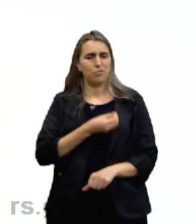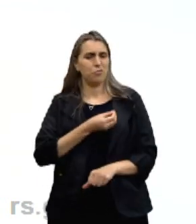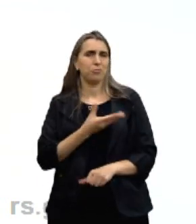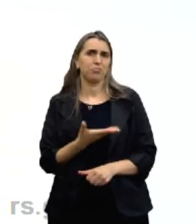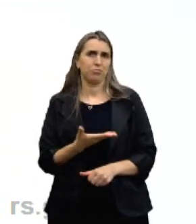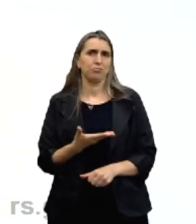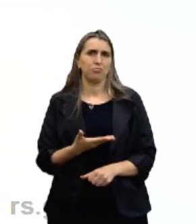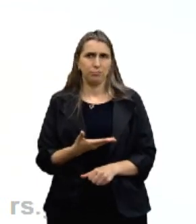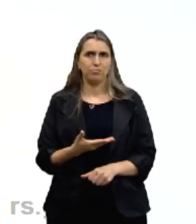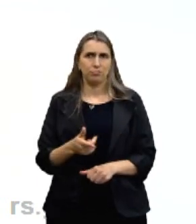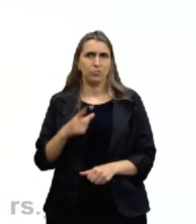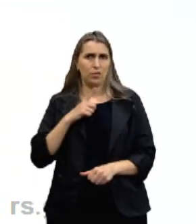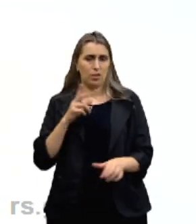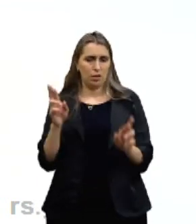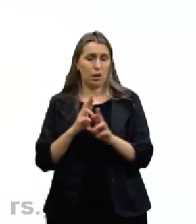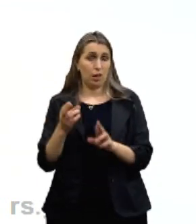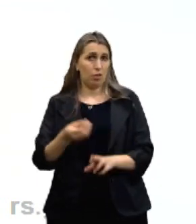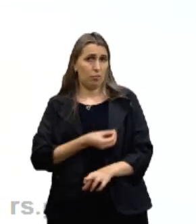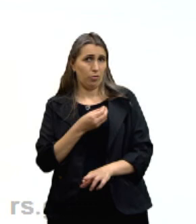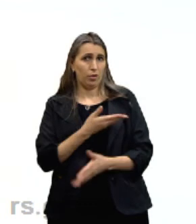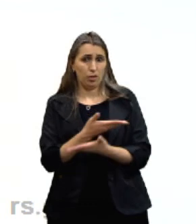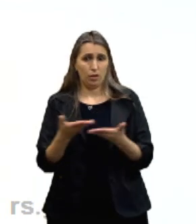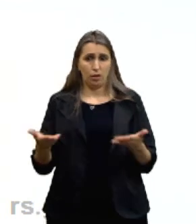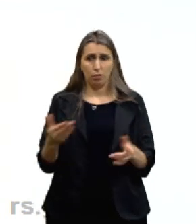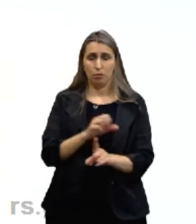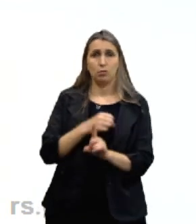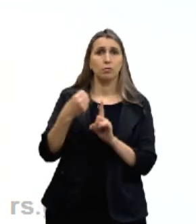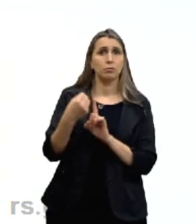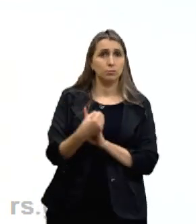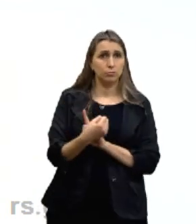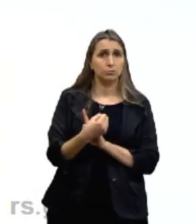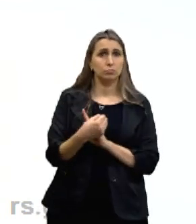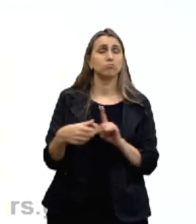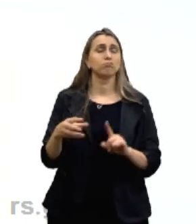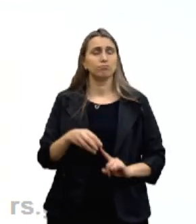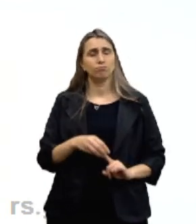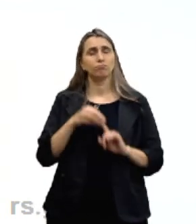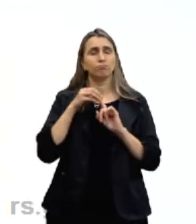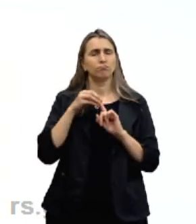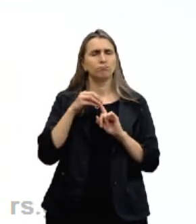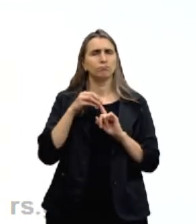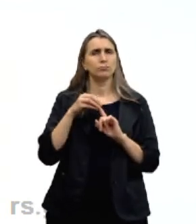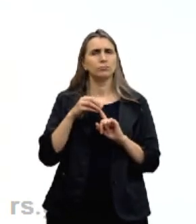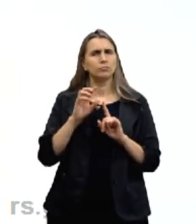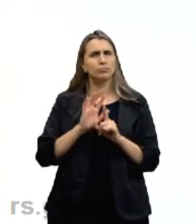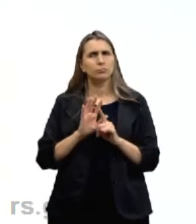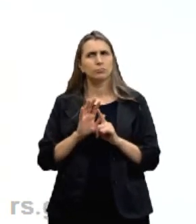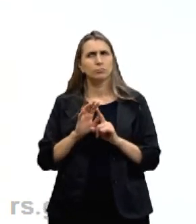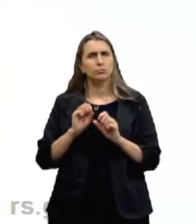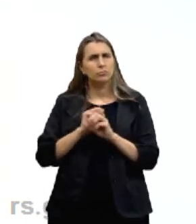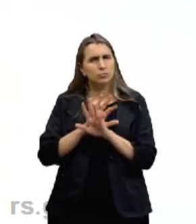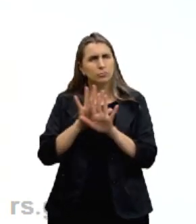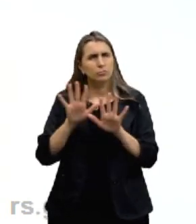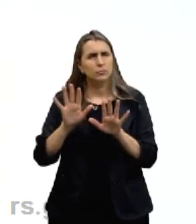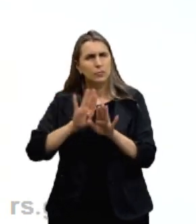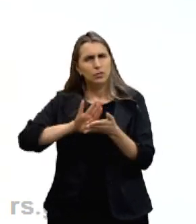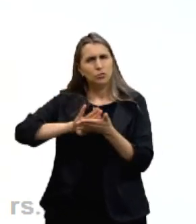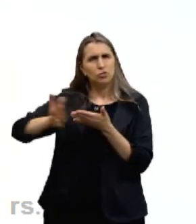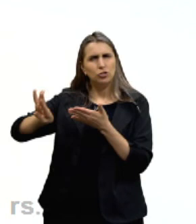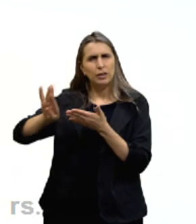vida ainda em pessimismo em relação a Essa sociedade e principalmente desvendar As Máscaras